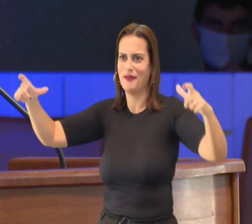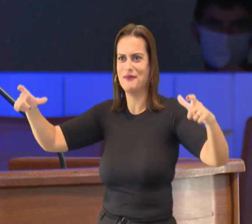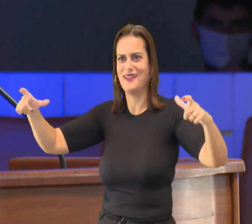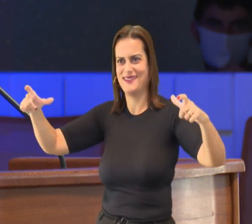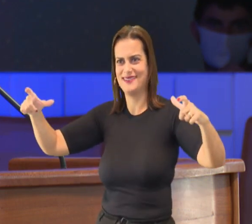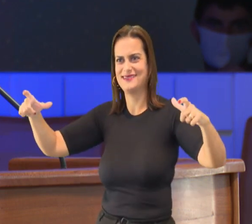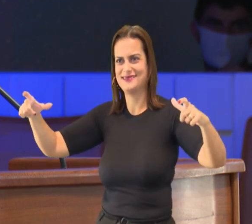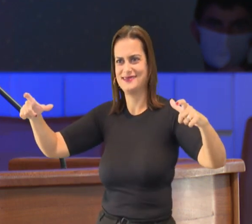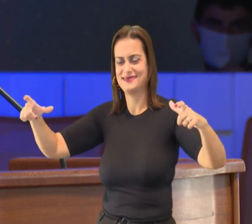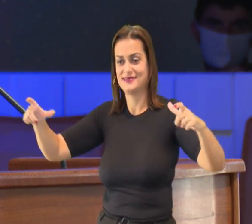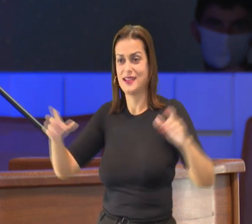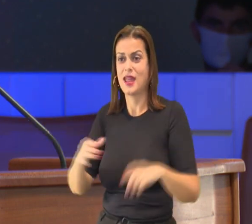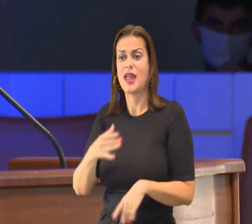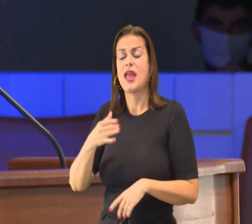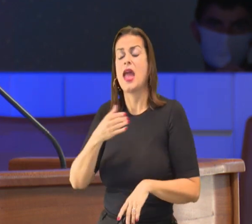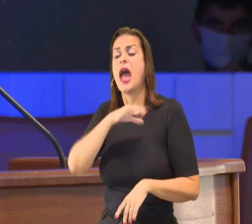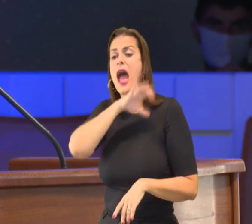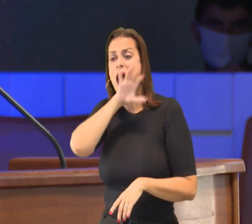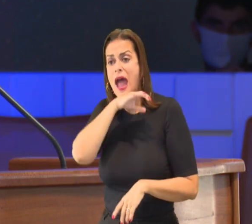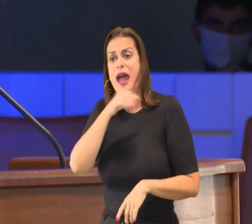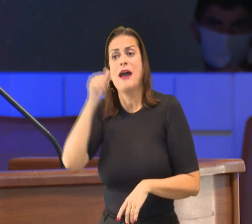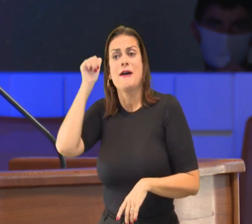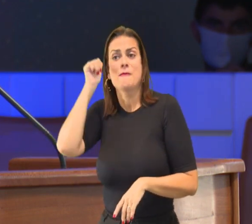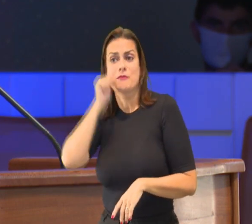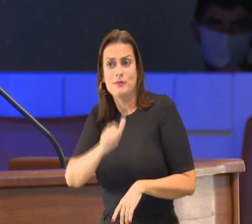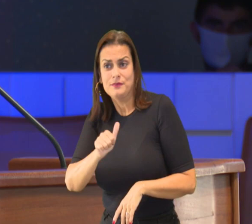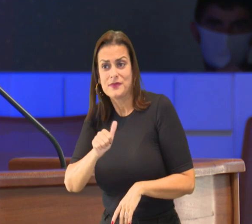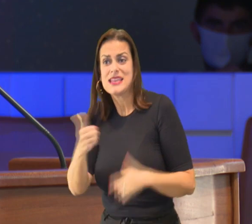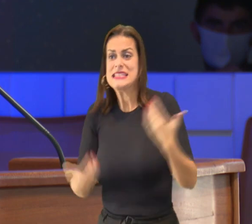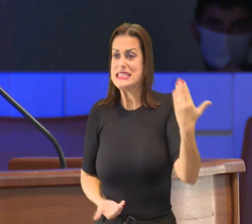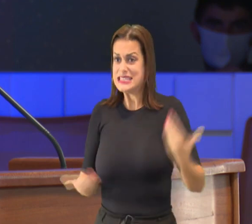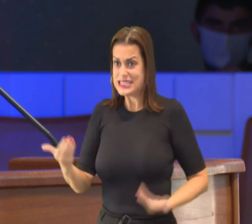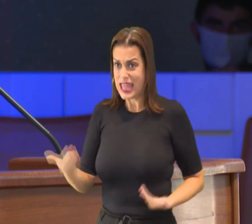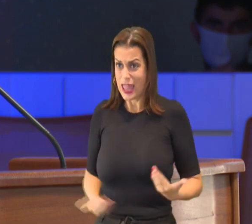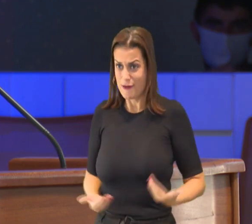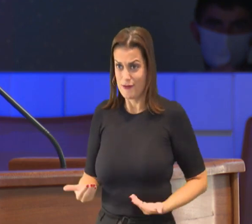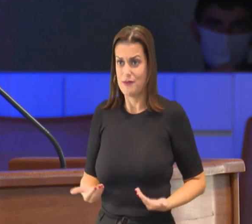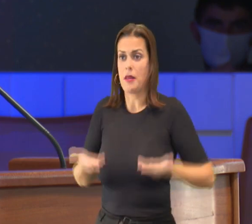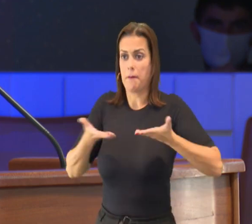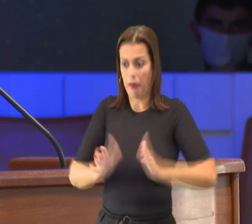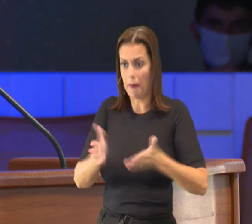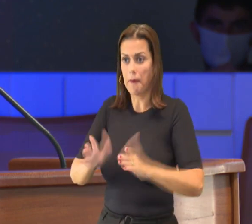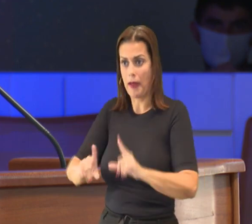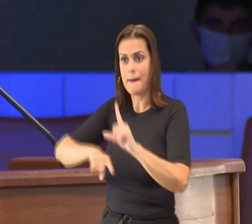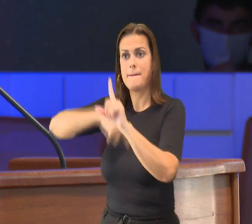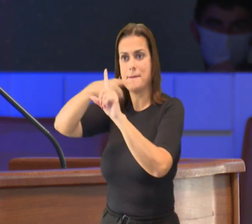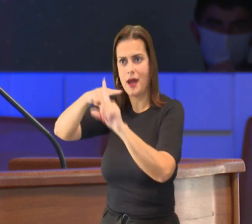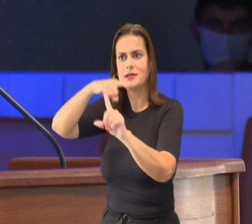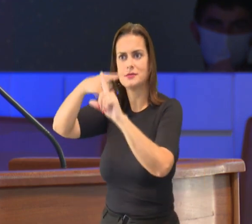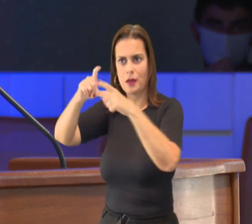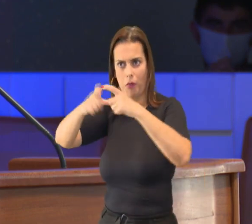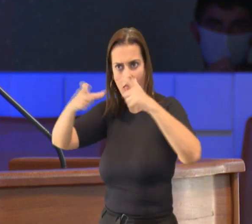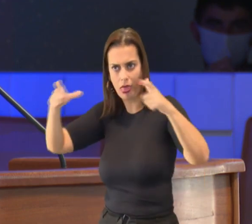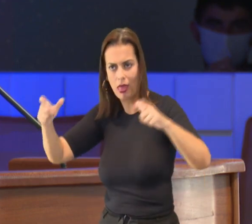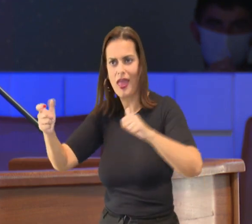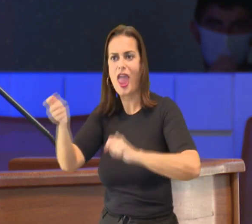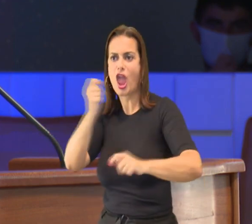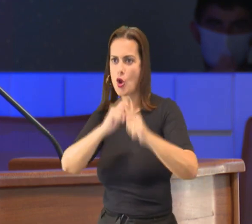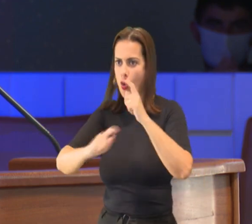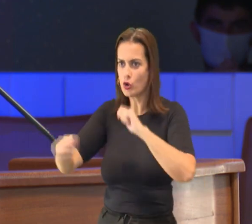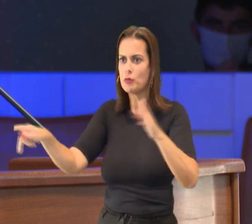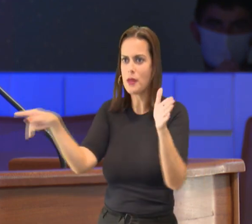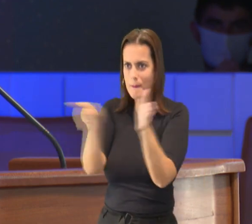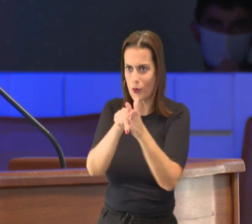comentários. A fêmea, ela não somente serviria para a procriação e para a economia do povo que está